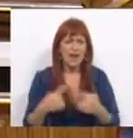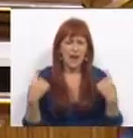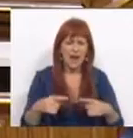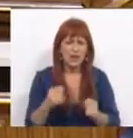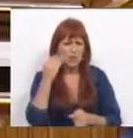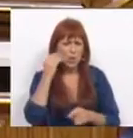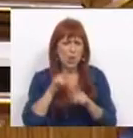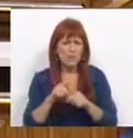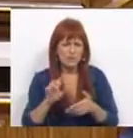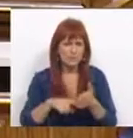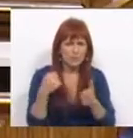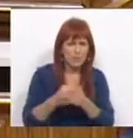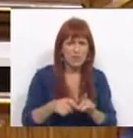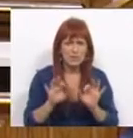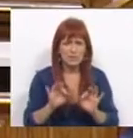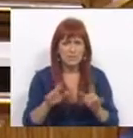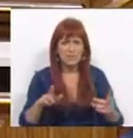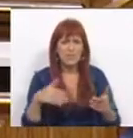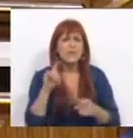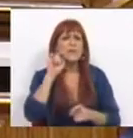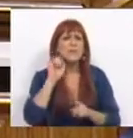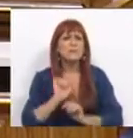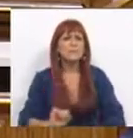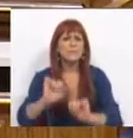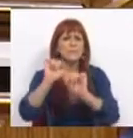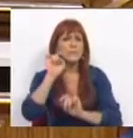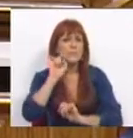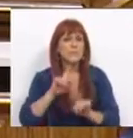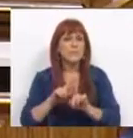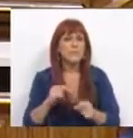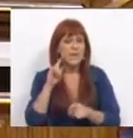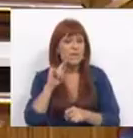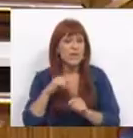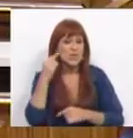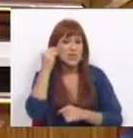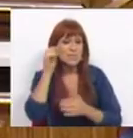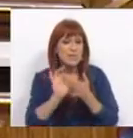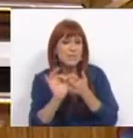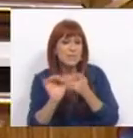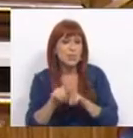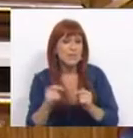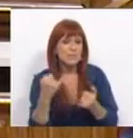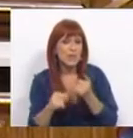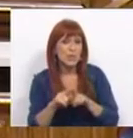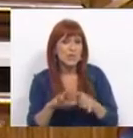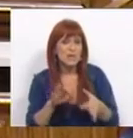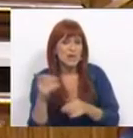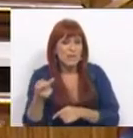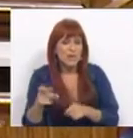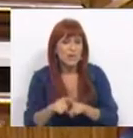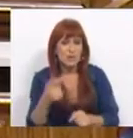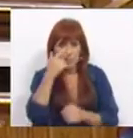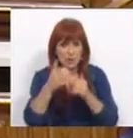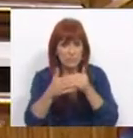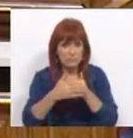existência de mecanismos efetivos de proteção que salvaguardem e atendam às particularidades, riscos e fragilidades dos